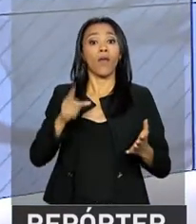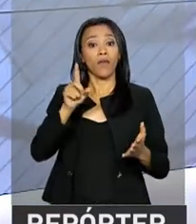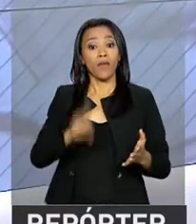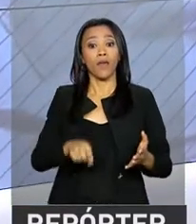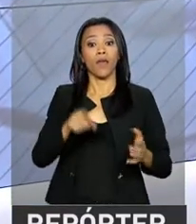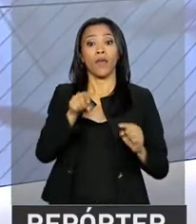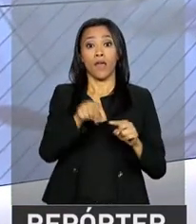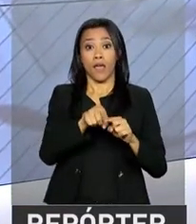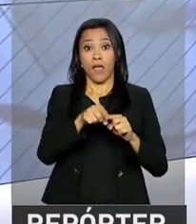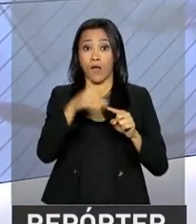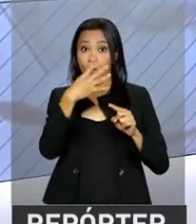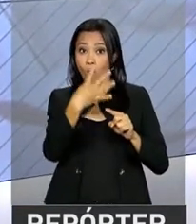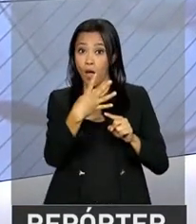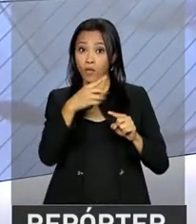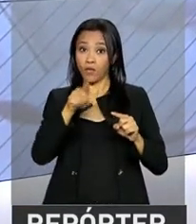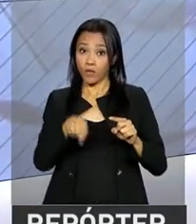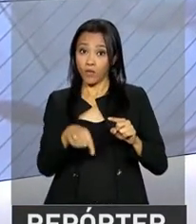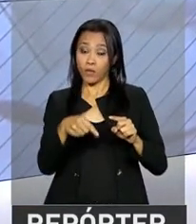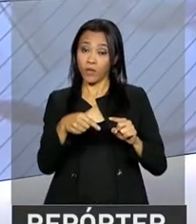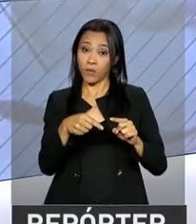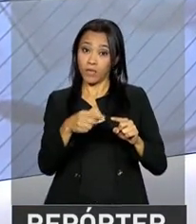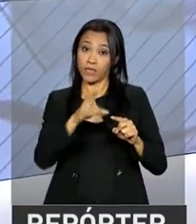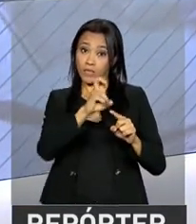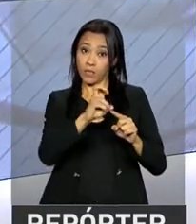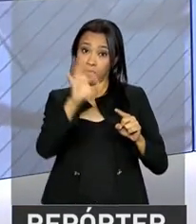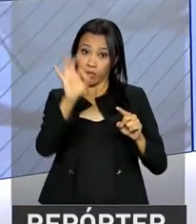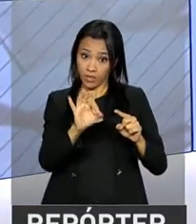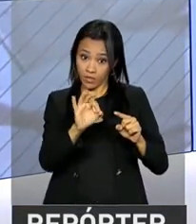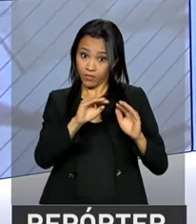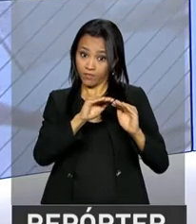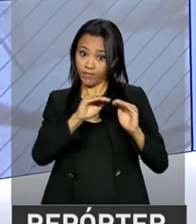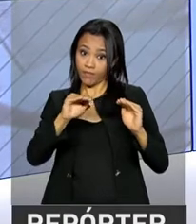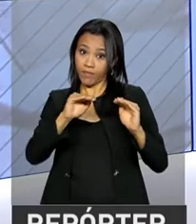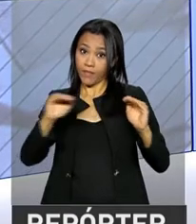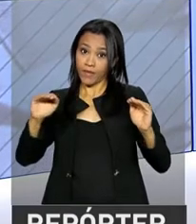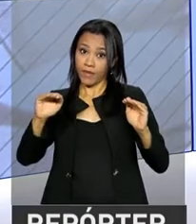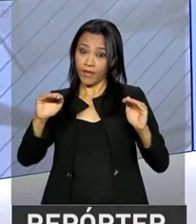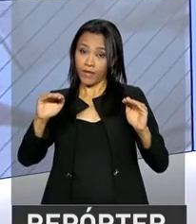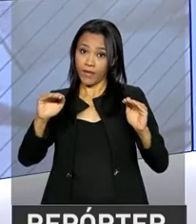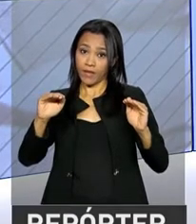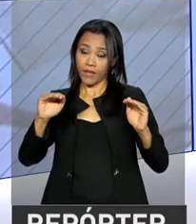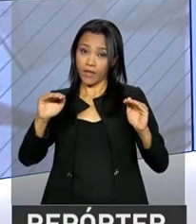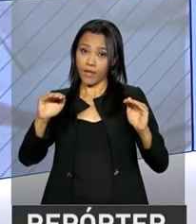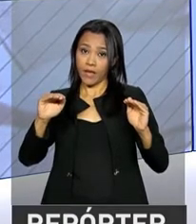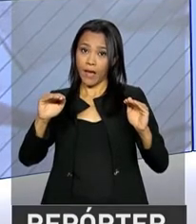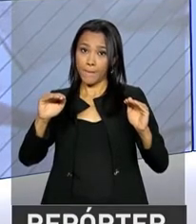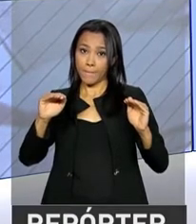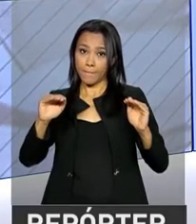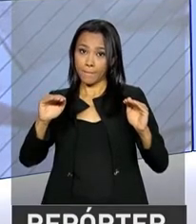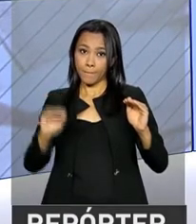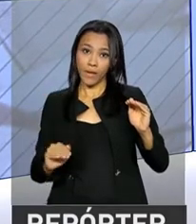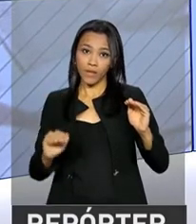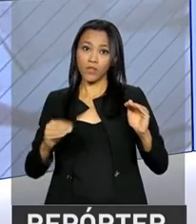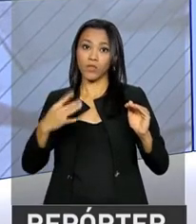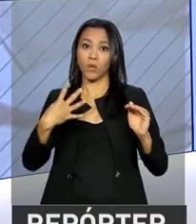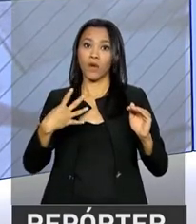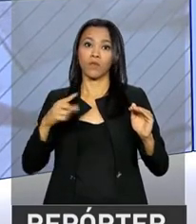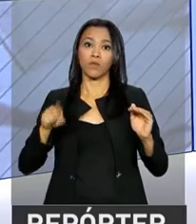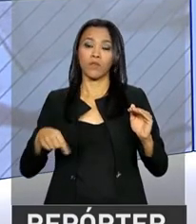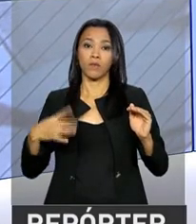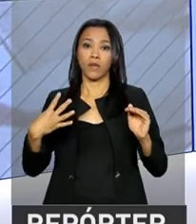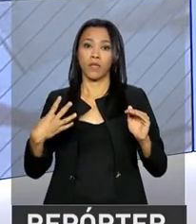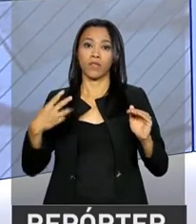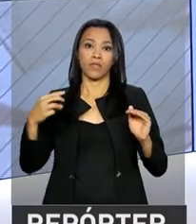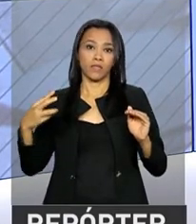inflação fique em 4 e meio por cento ou seja se dividir na verdade invasão ficou em 4,43 por cento